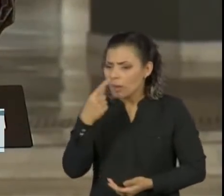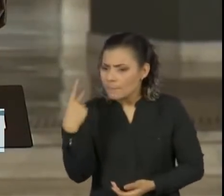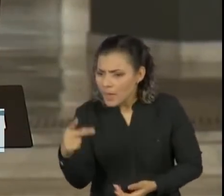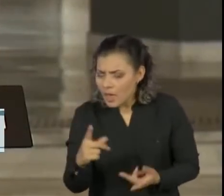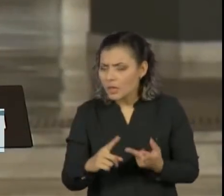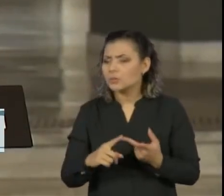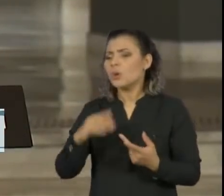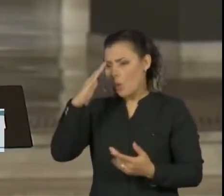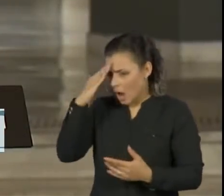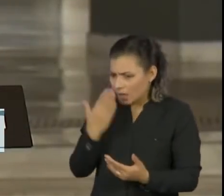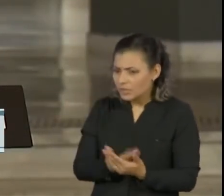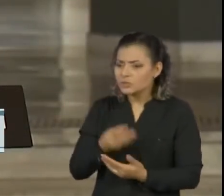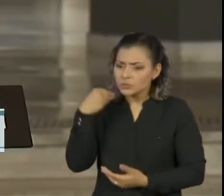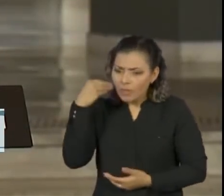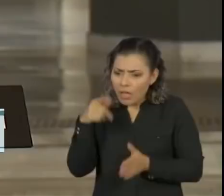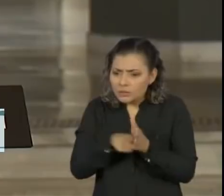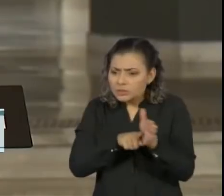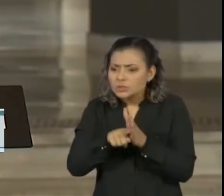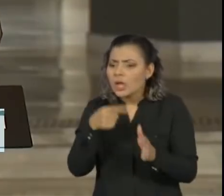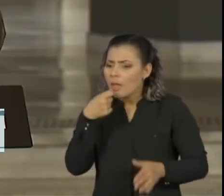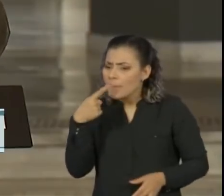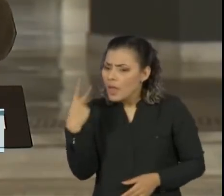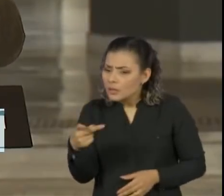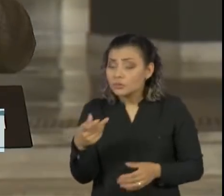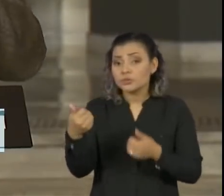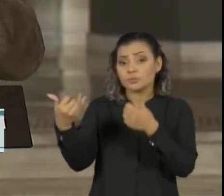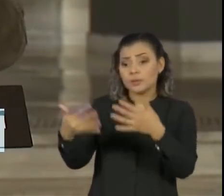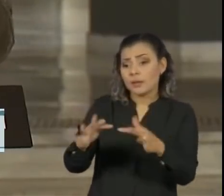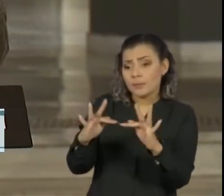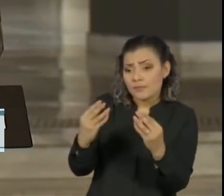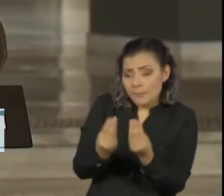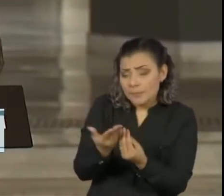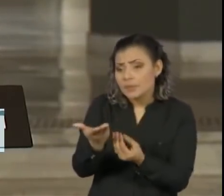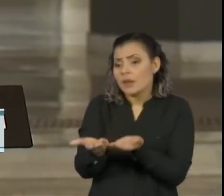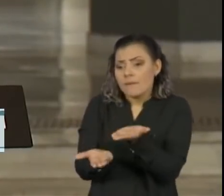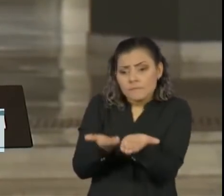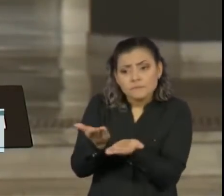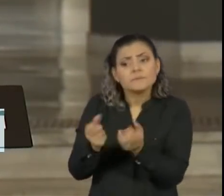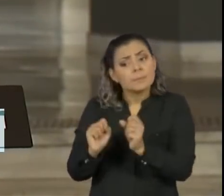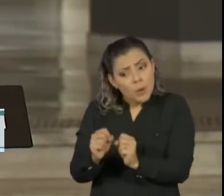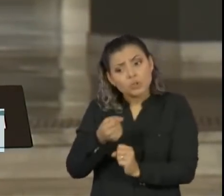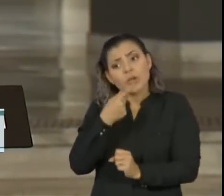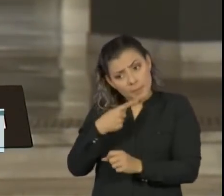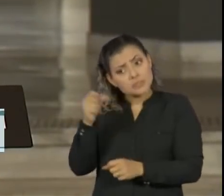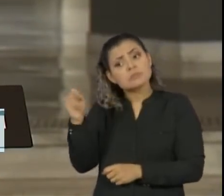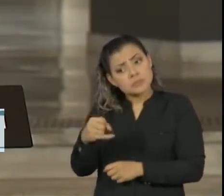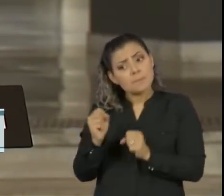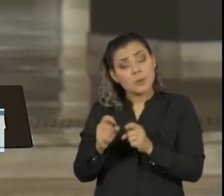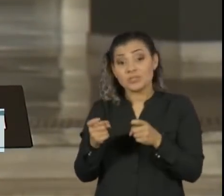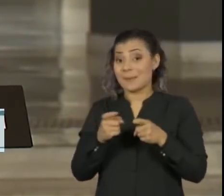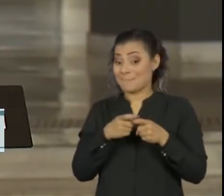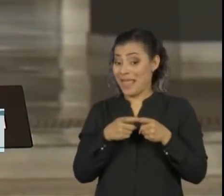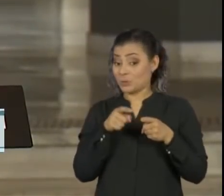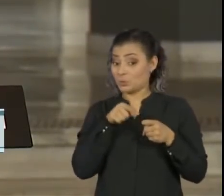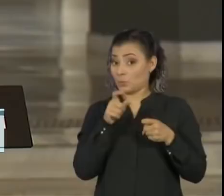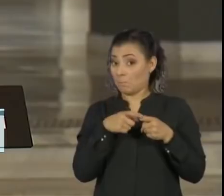num estudo experimental, e ele explicar isso para a família, para o paciente, explicar os